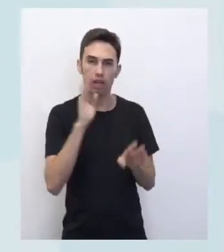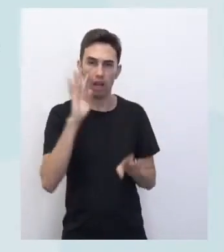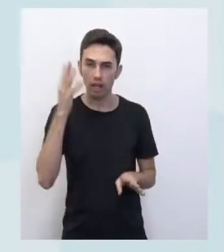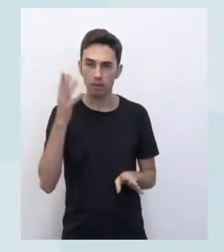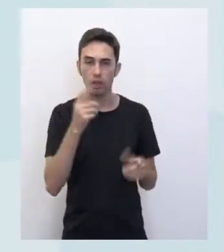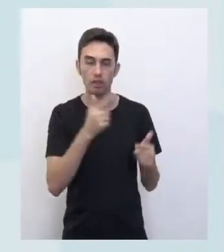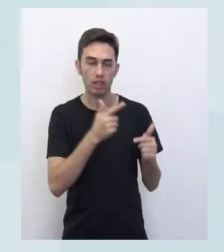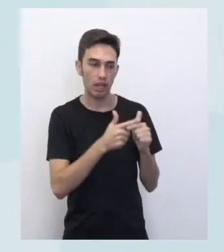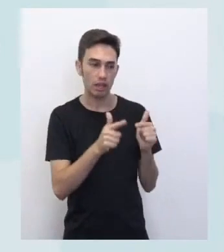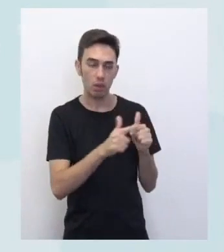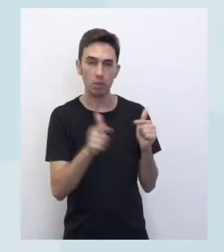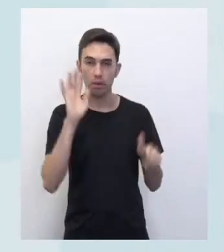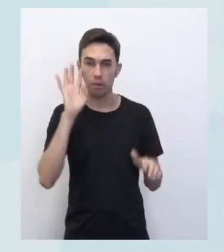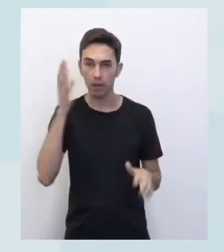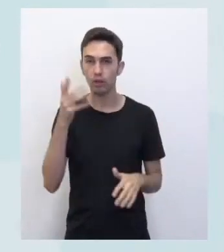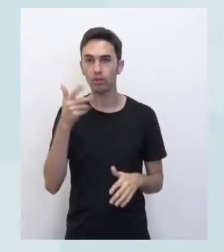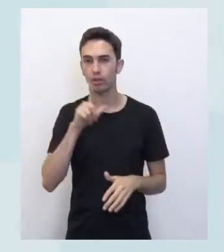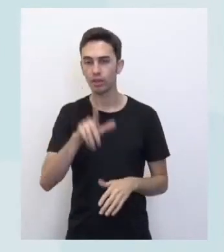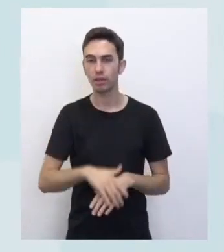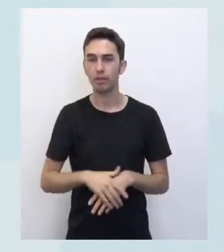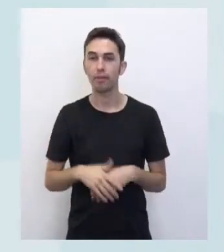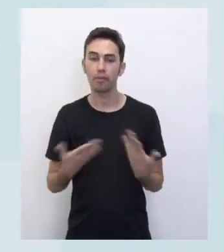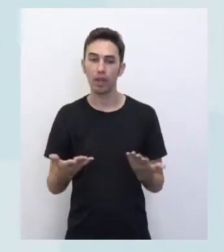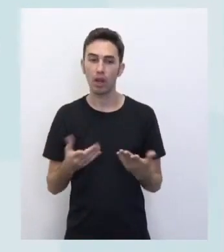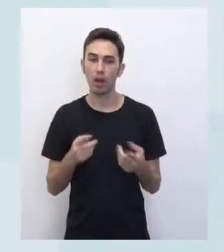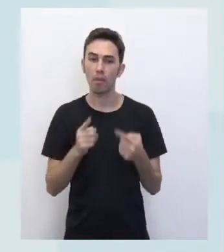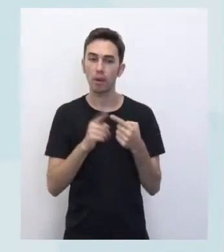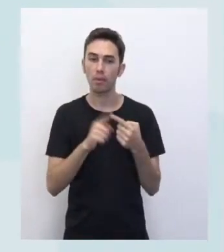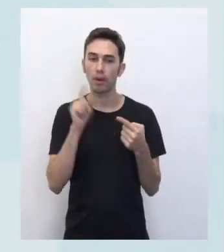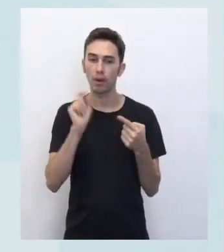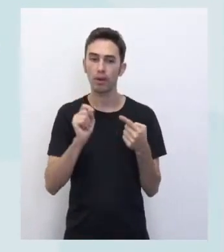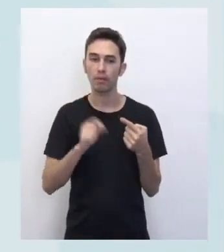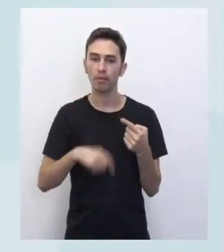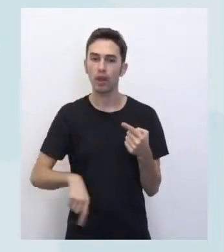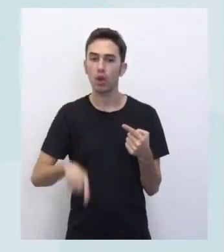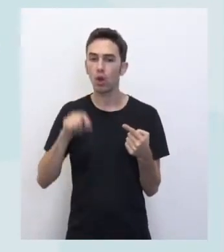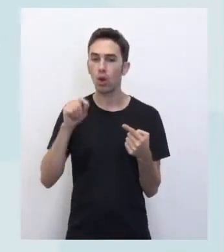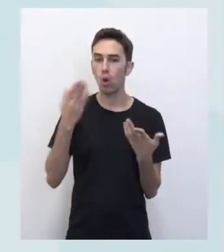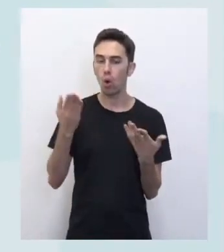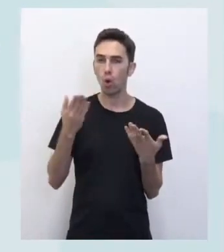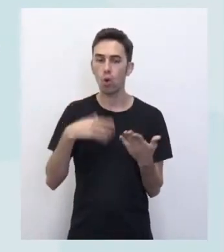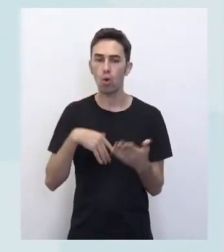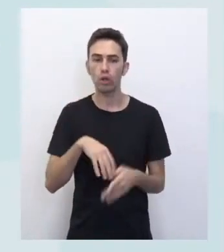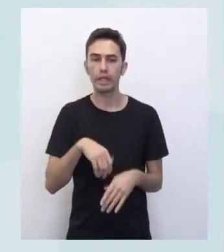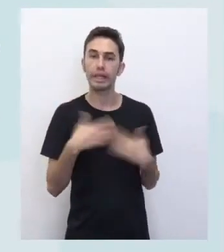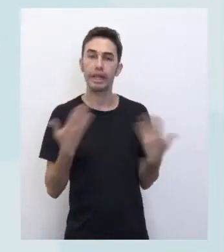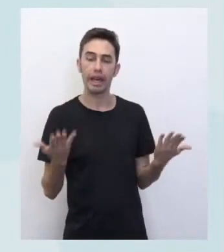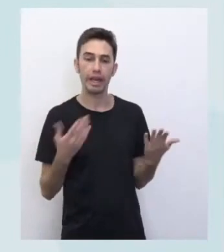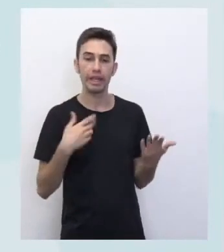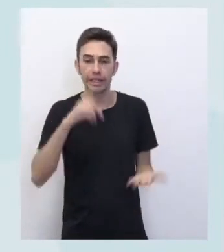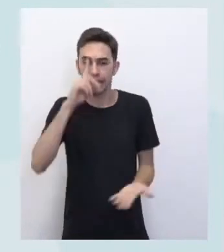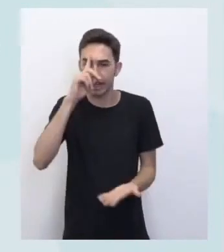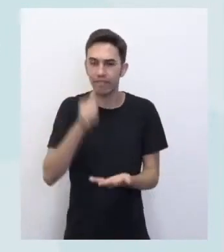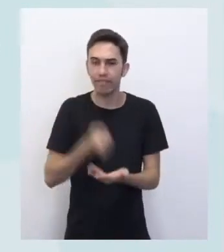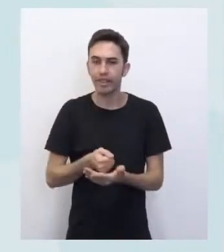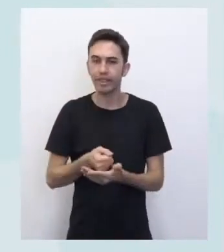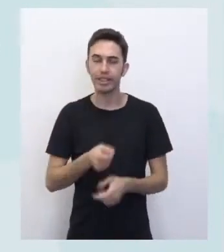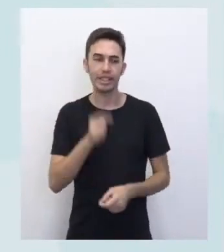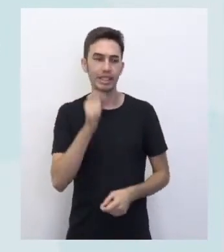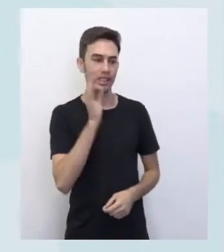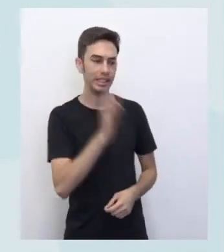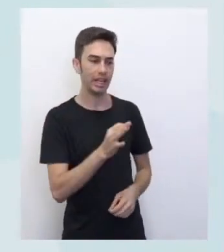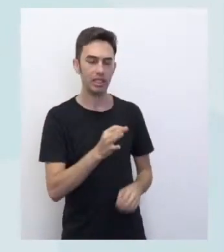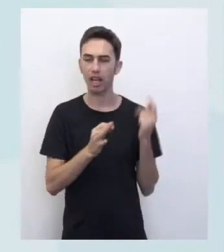questões. A primeira questão diz o seguinte: o que ou quem define o que é certo e o que é errado? Então,